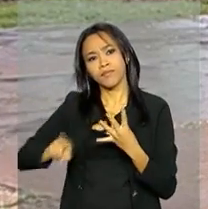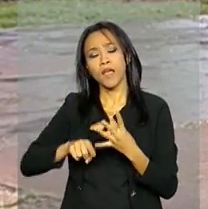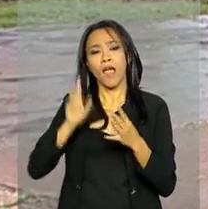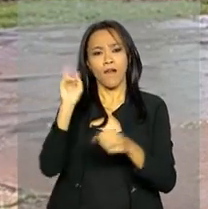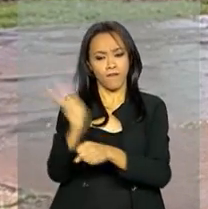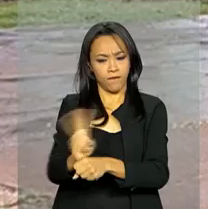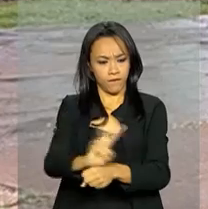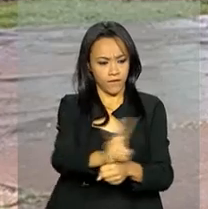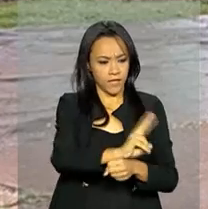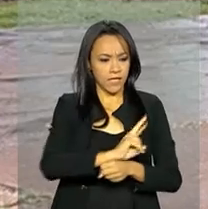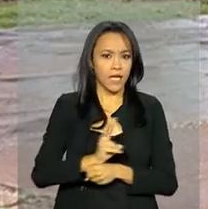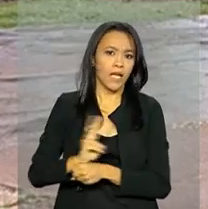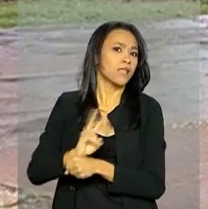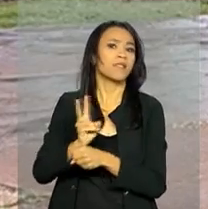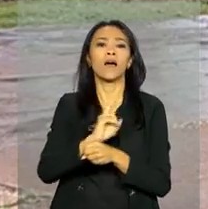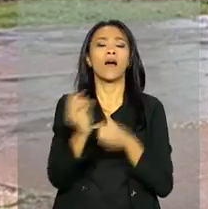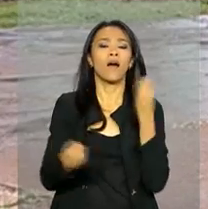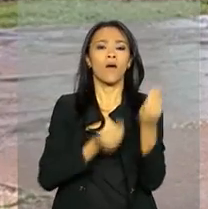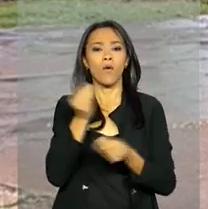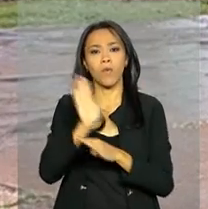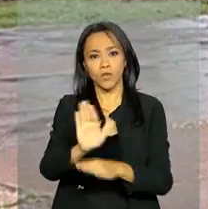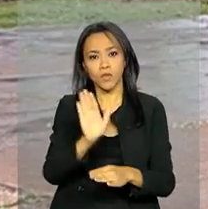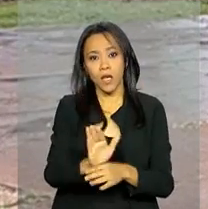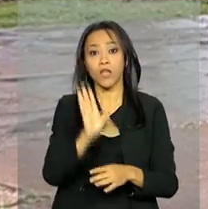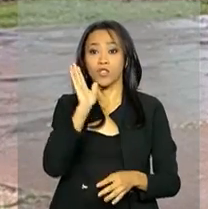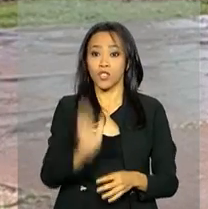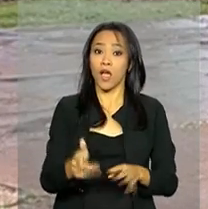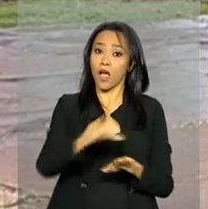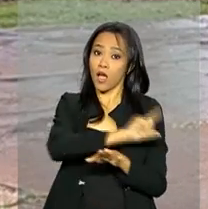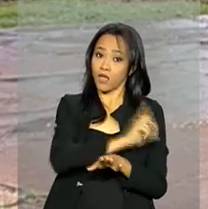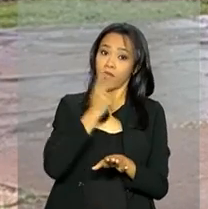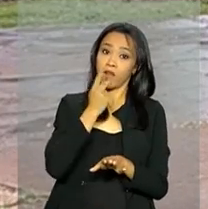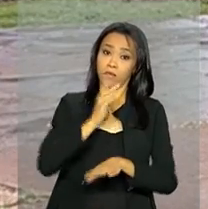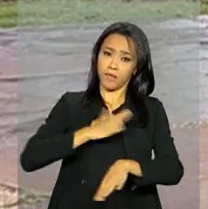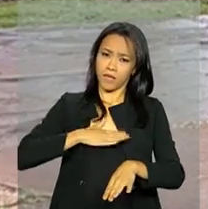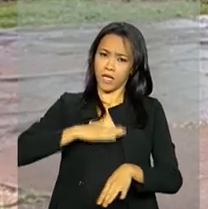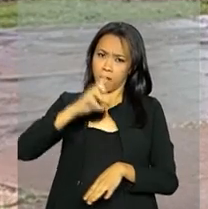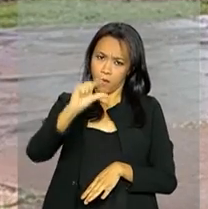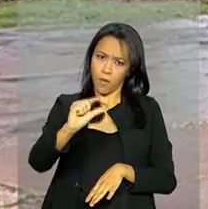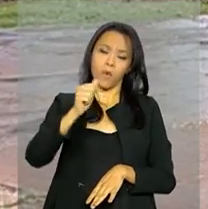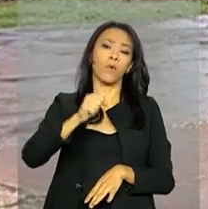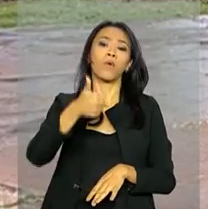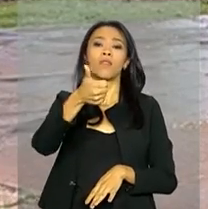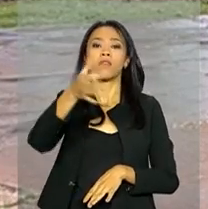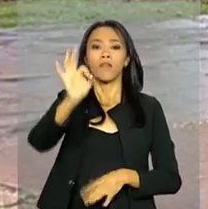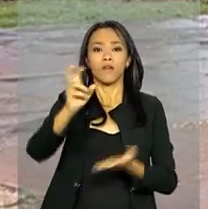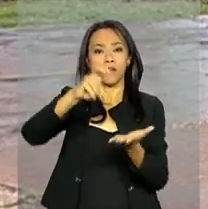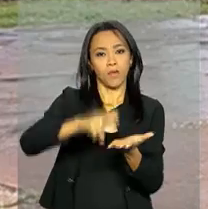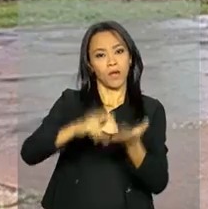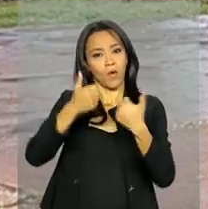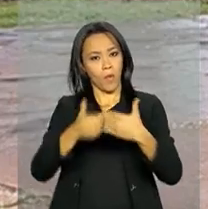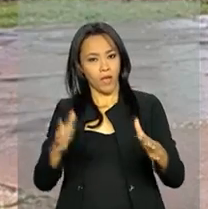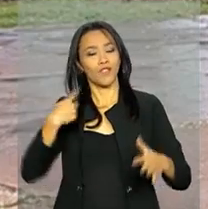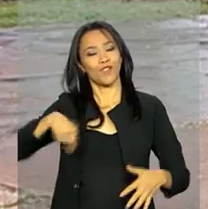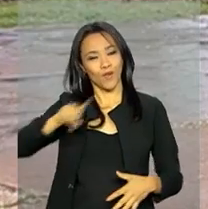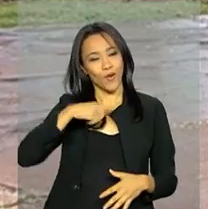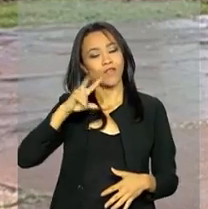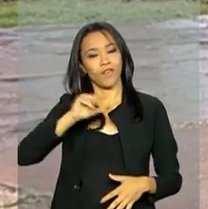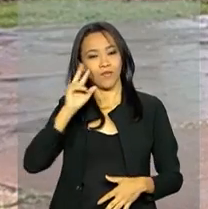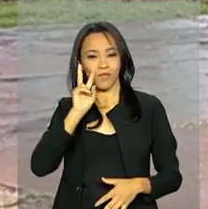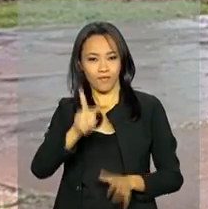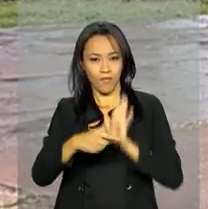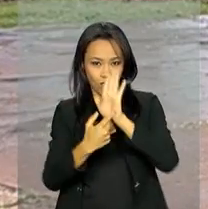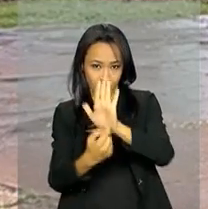o recolhimento das contribuições. Como nós dissemos, a reunião começa daqui a pouco, às 10 horas da manhã, e nós estaremos aqui para